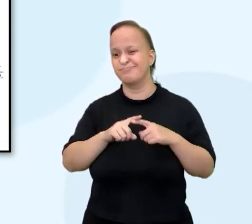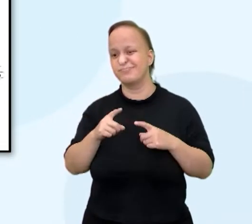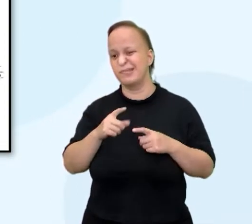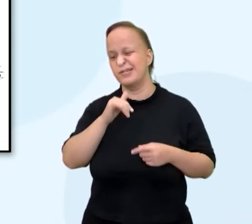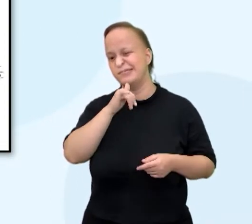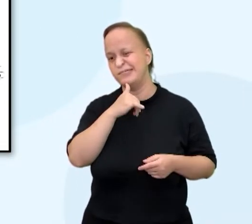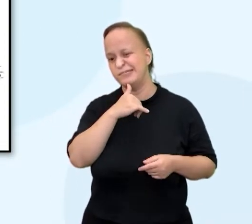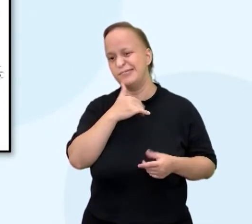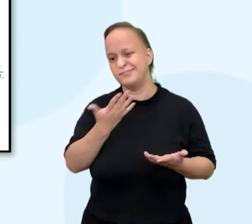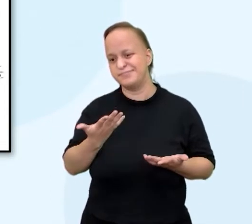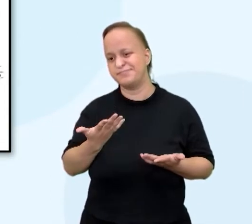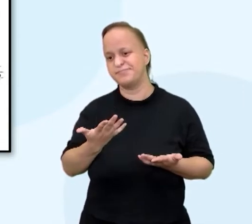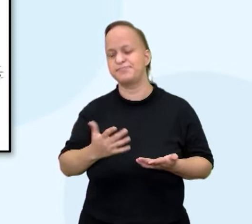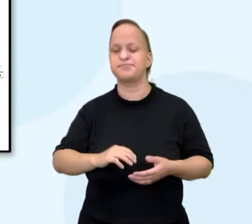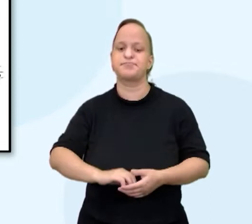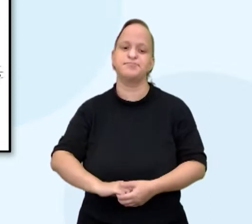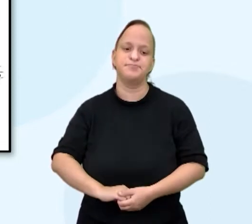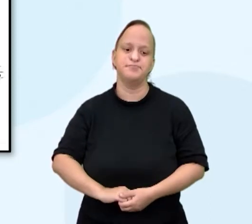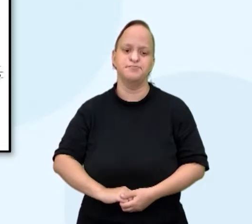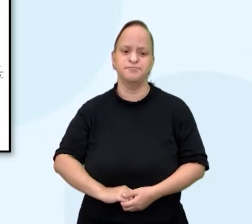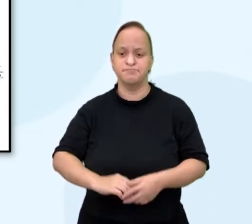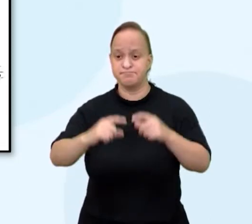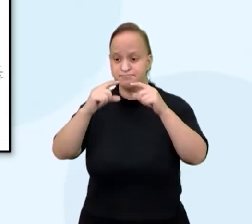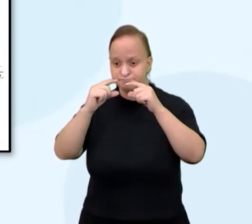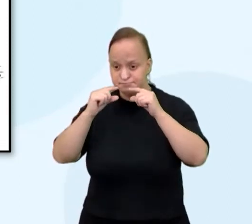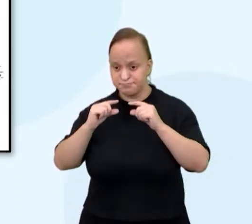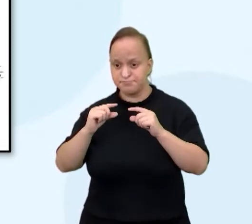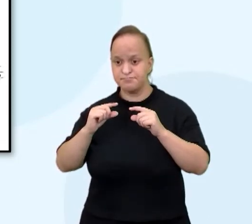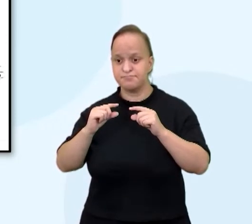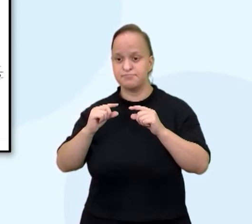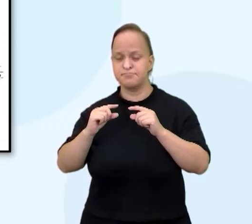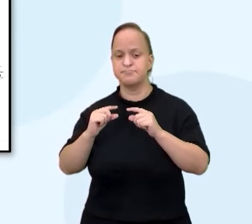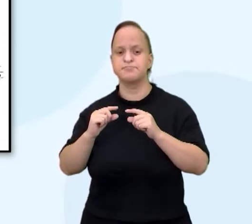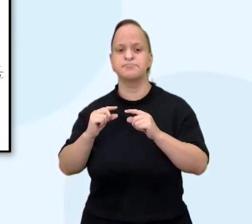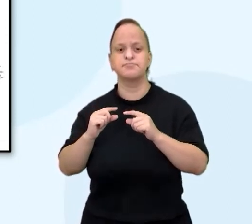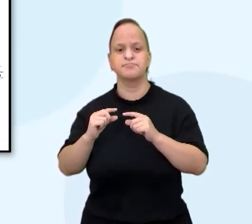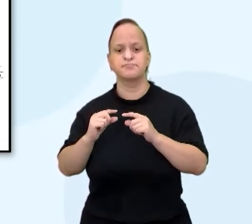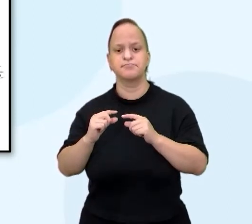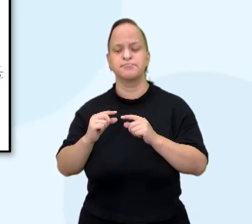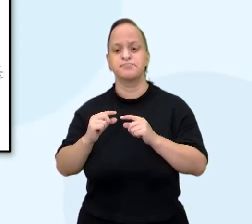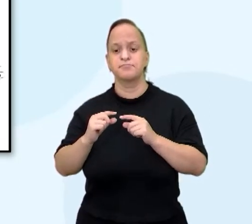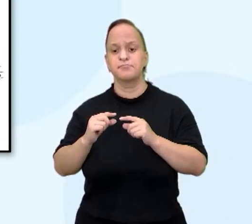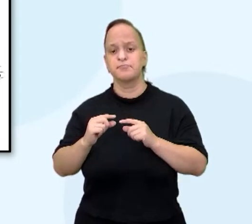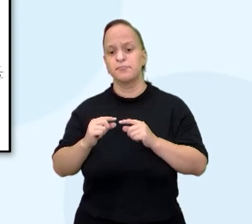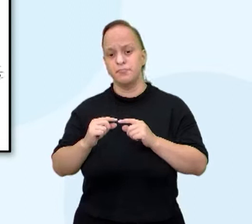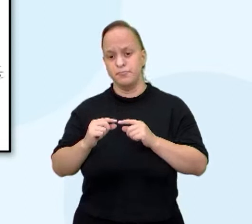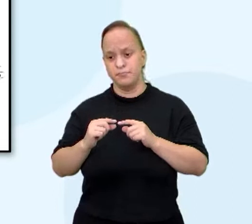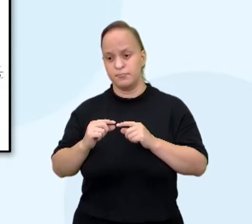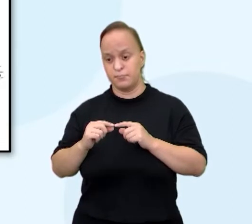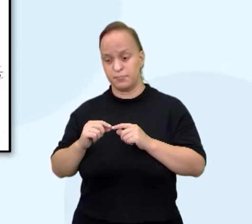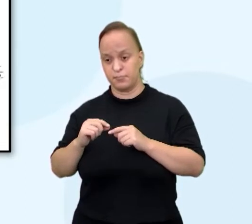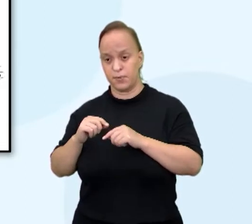triste, né? Bem, indo lá só para o finalzinho desse texto, as potências colonialistas incluem